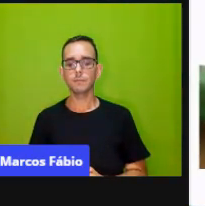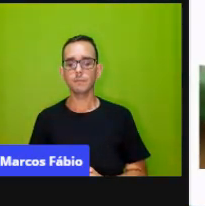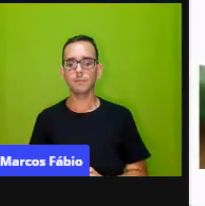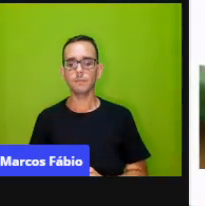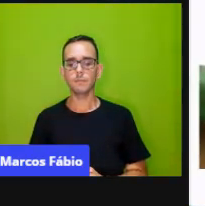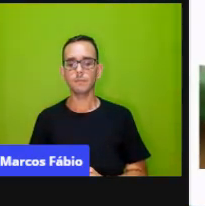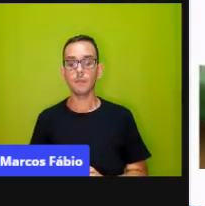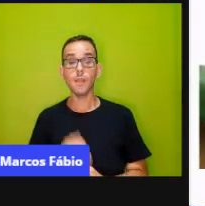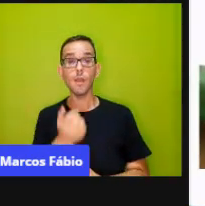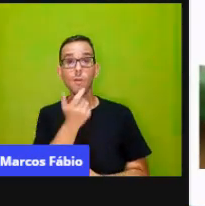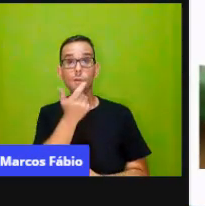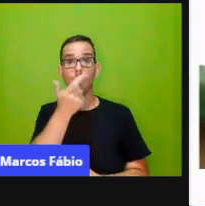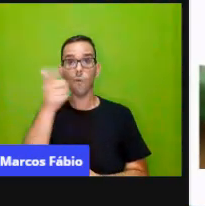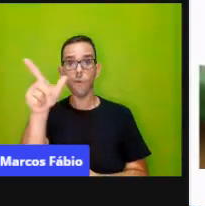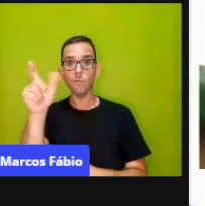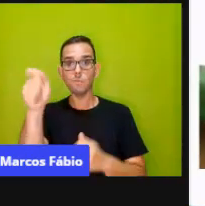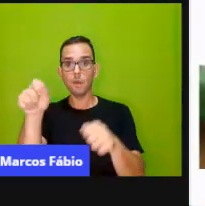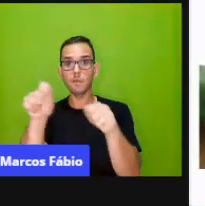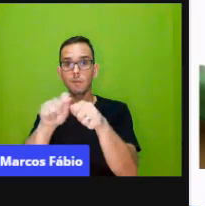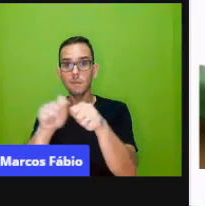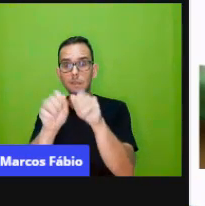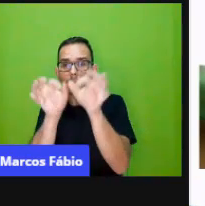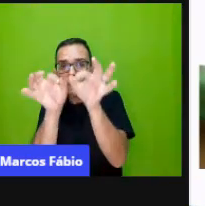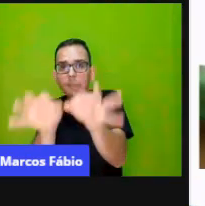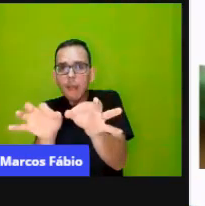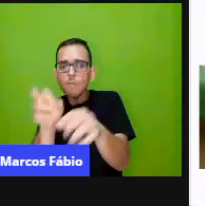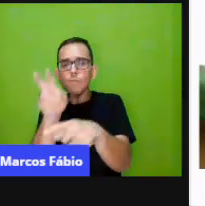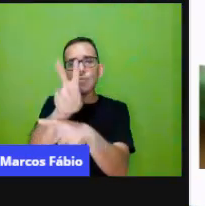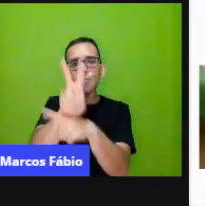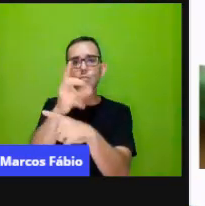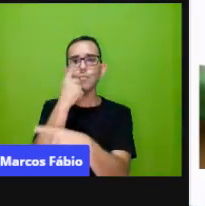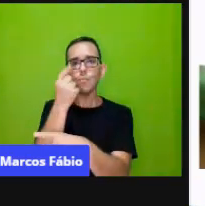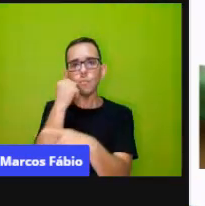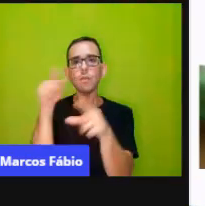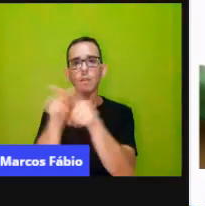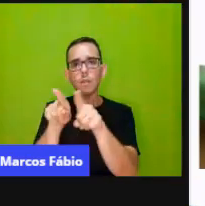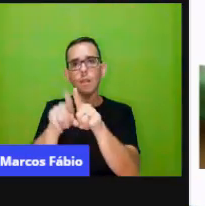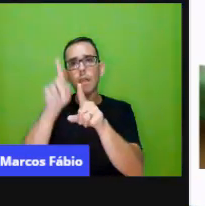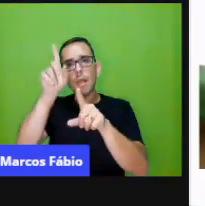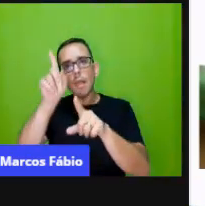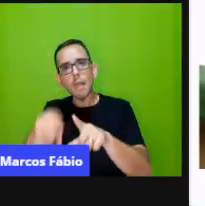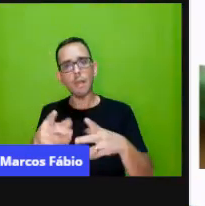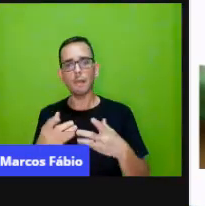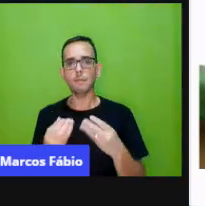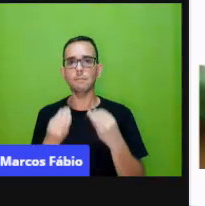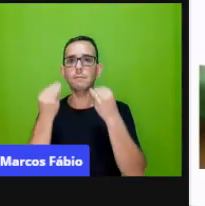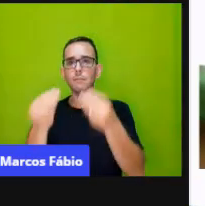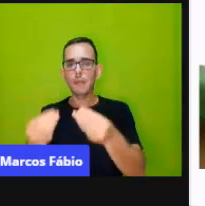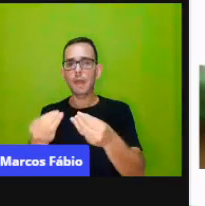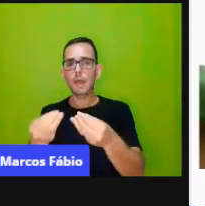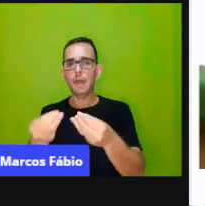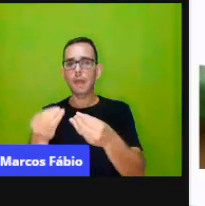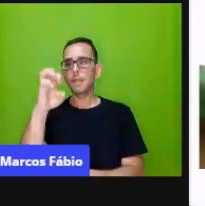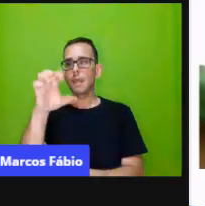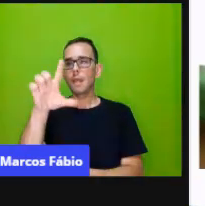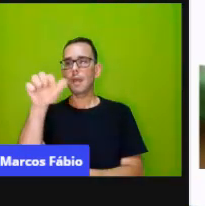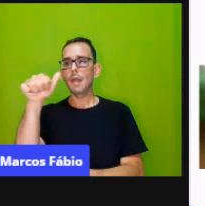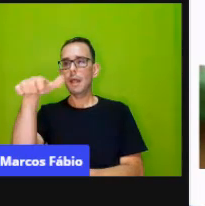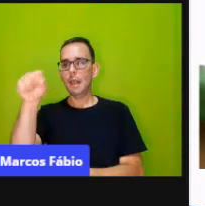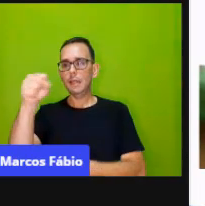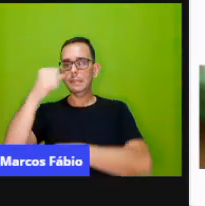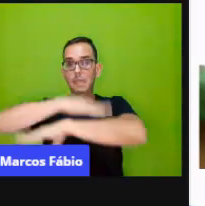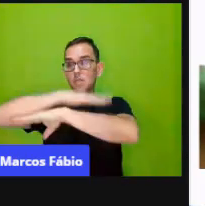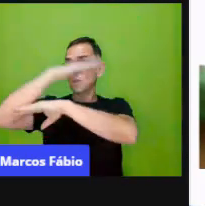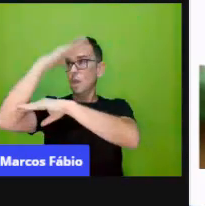Outro cuidado que a gente tem que ter com os gatos é, assim, colocar telas, tá? Telas nas janelas